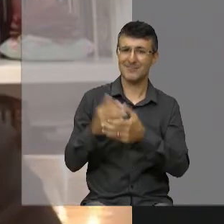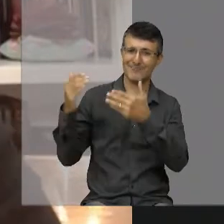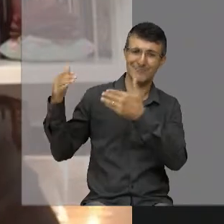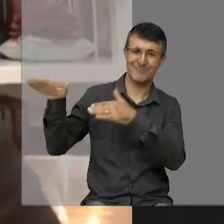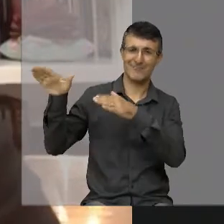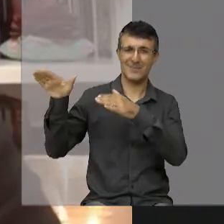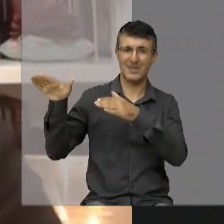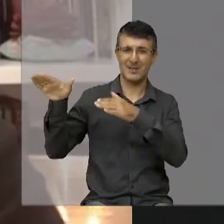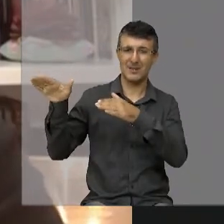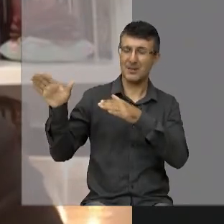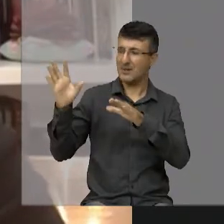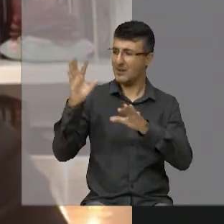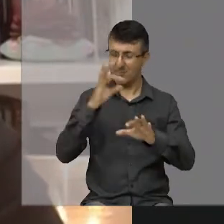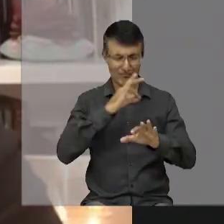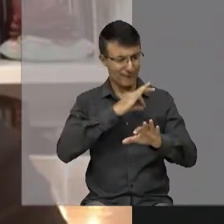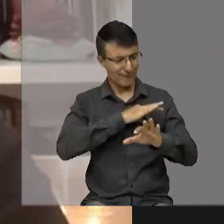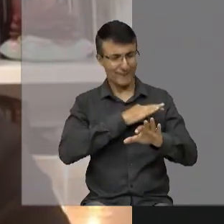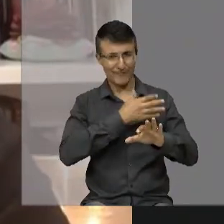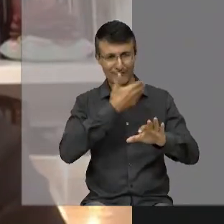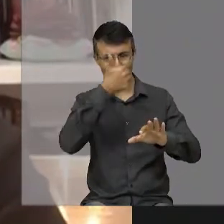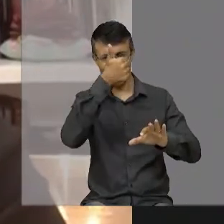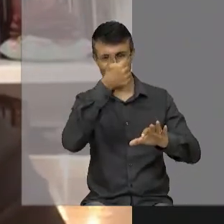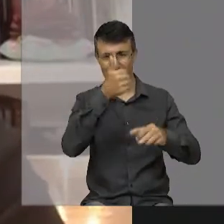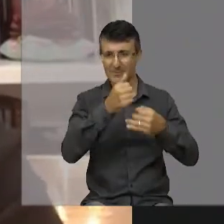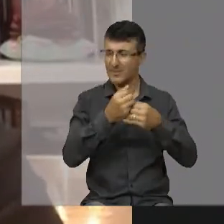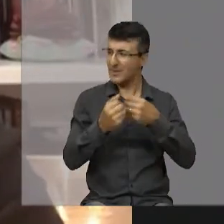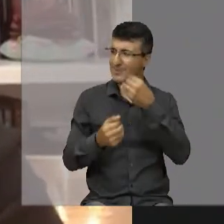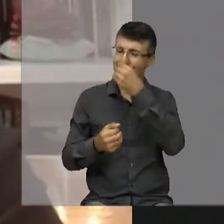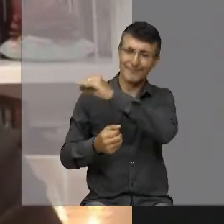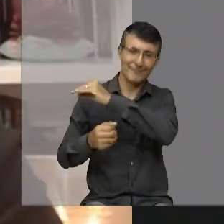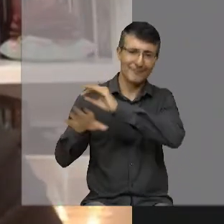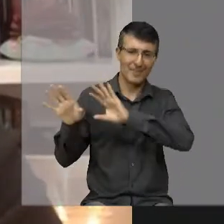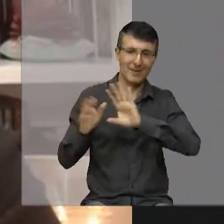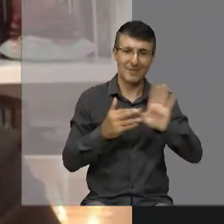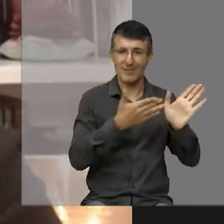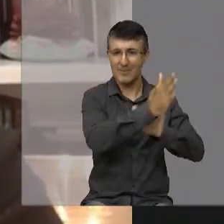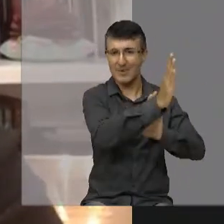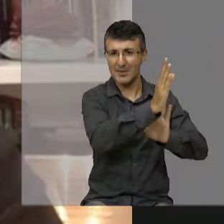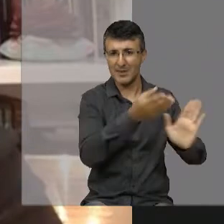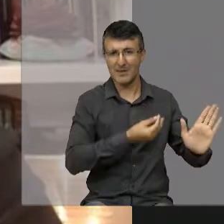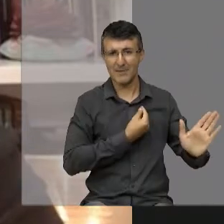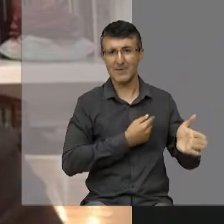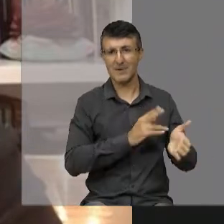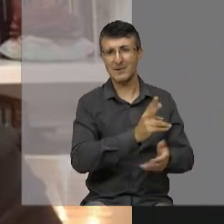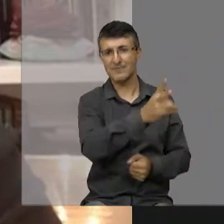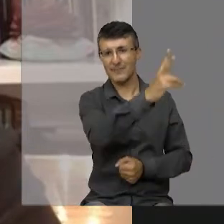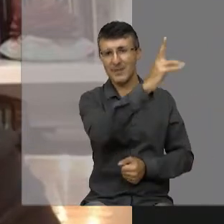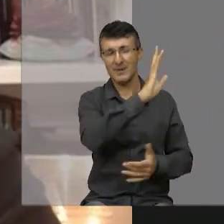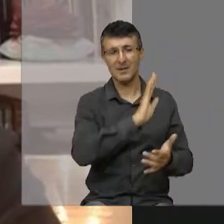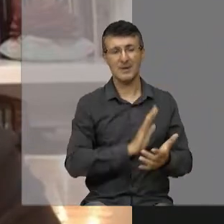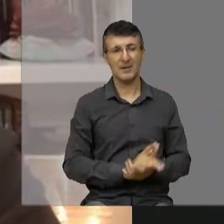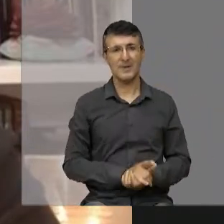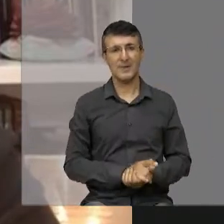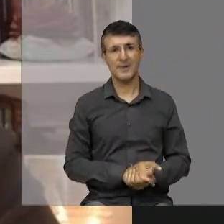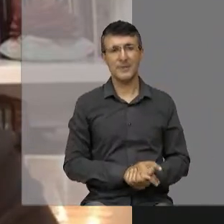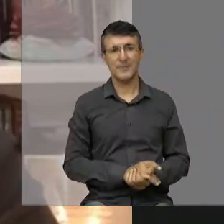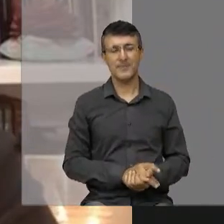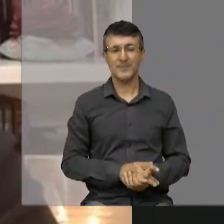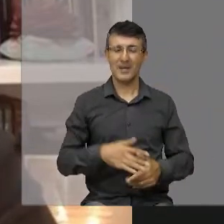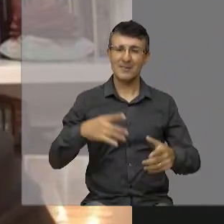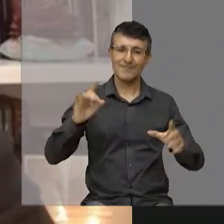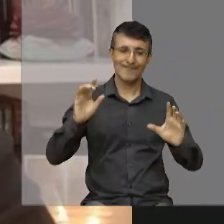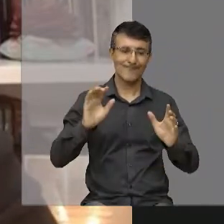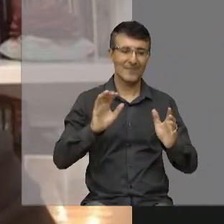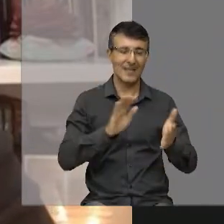de entusiasta, né, para mim é muito evidente, sem articulação e sem políticas públicas, a gente não combate a